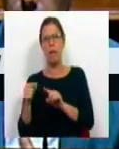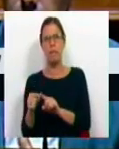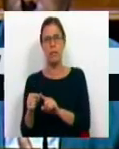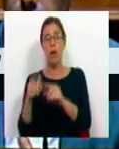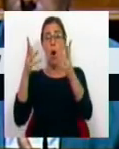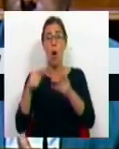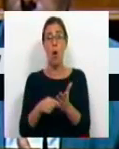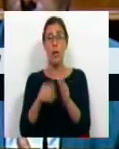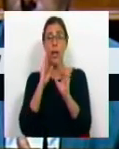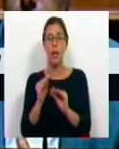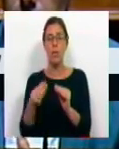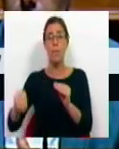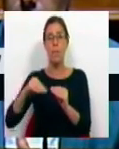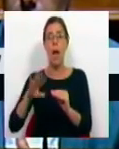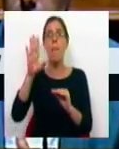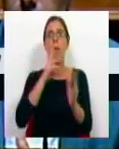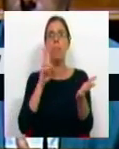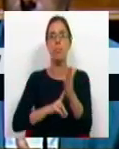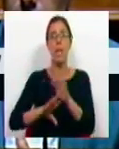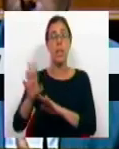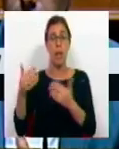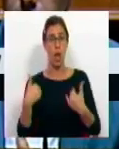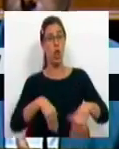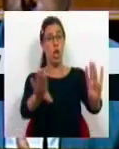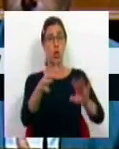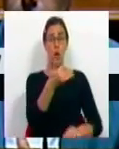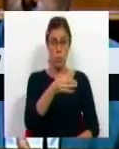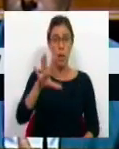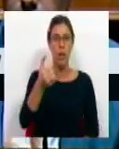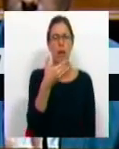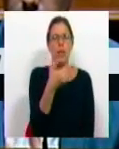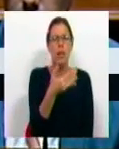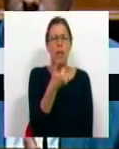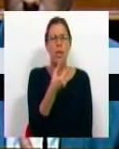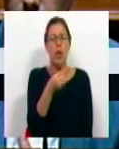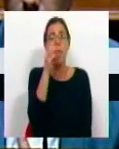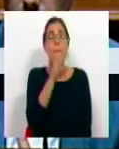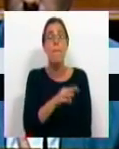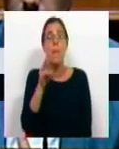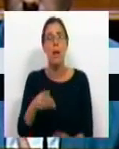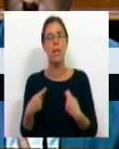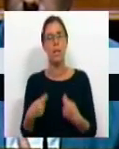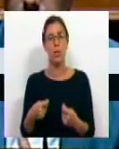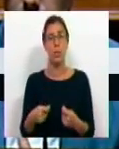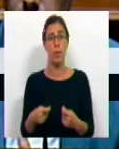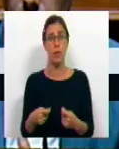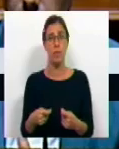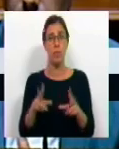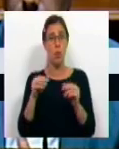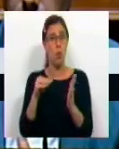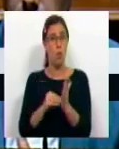euros neste orçamento para a educação. Mas a verdade é que a direita deixou em 2015 729 milhões de despesa que nunca